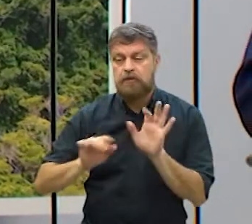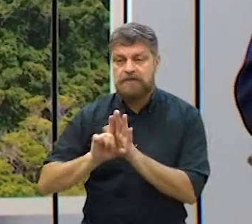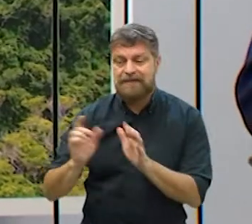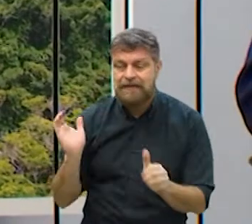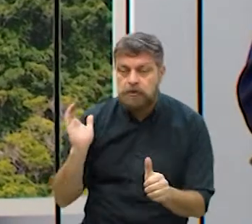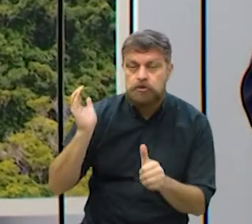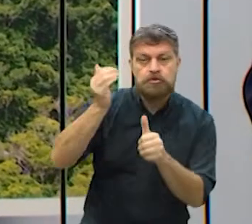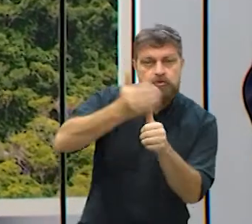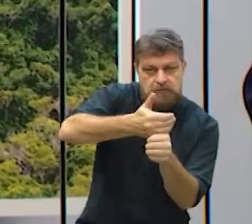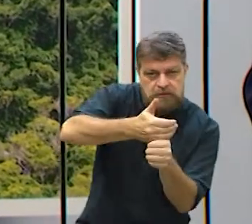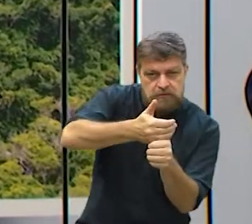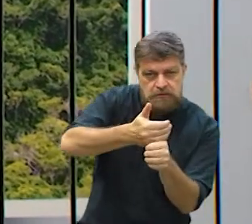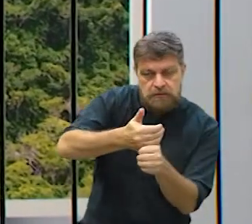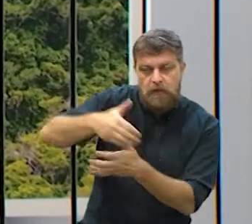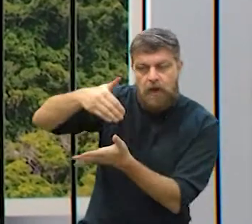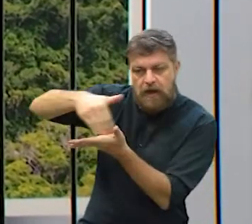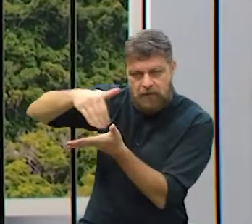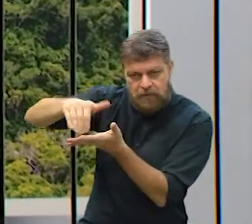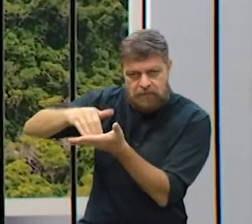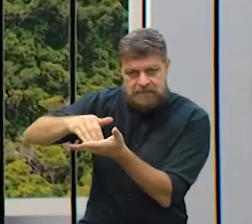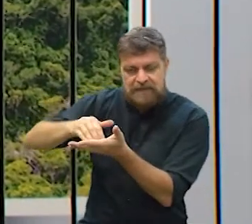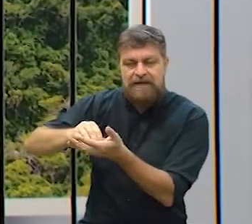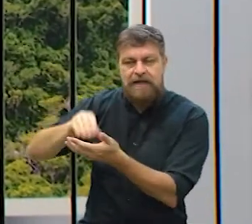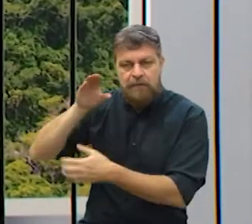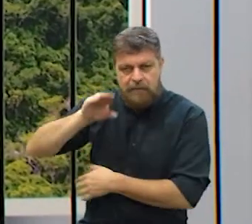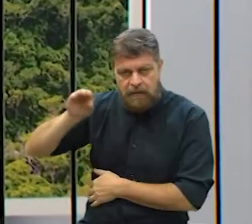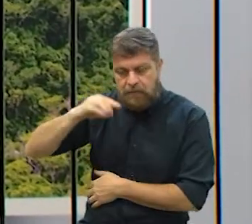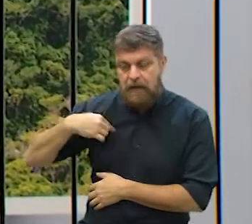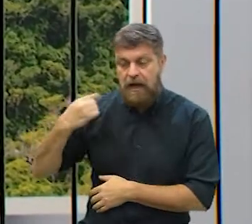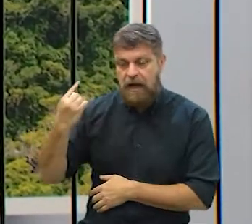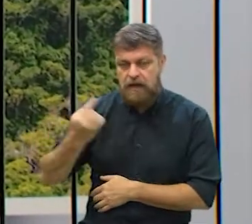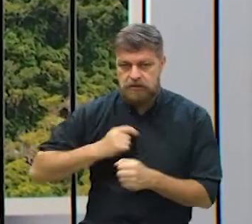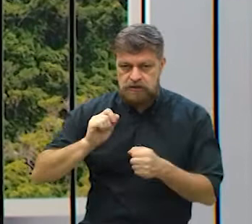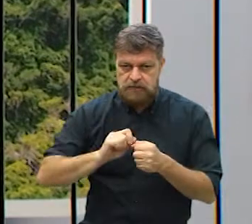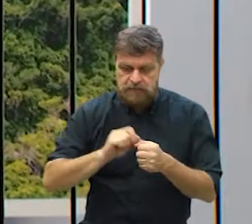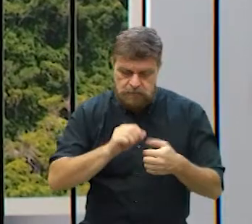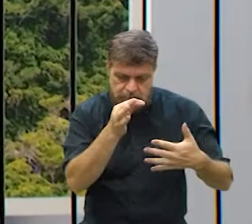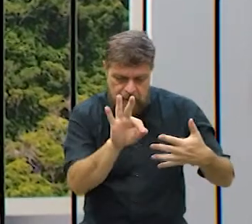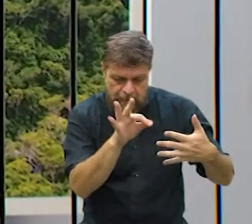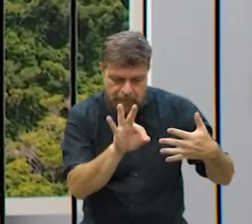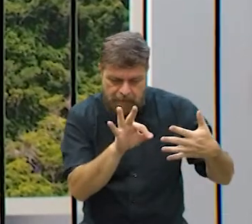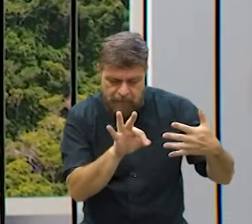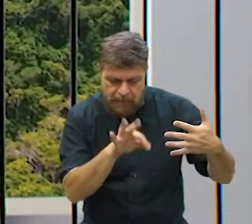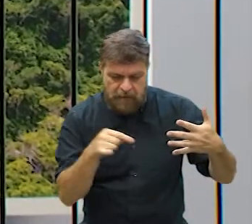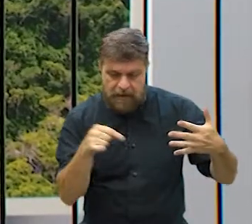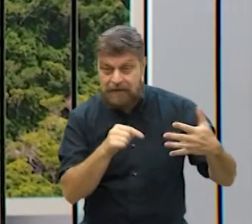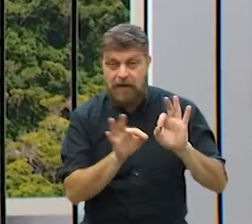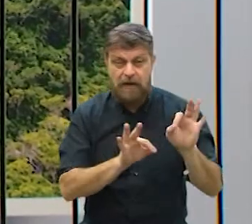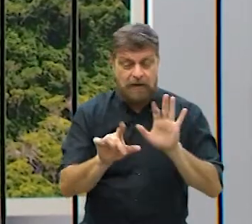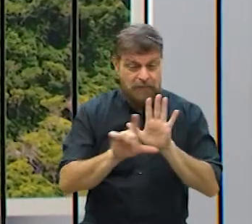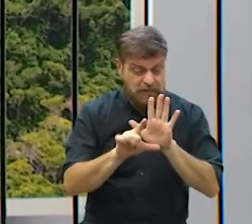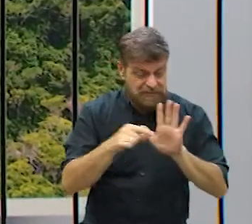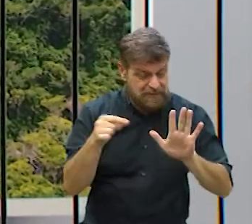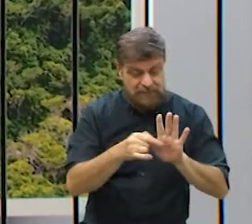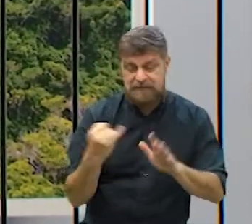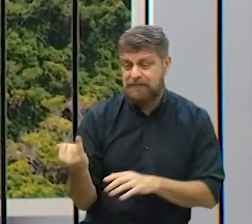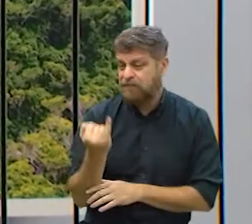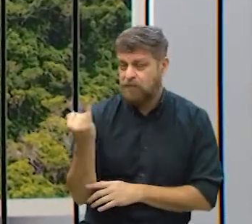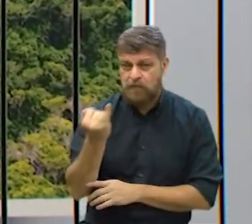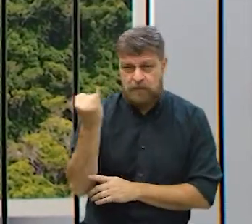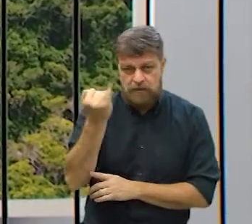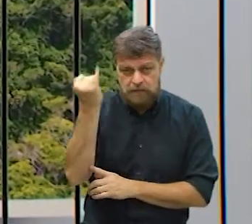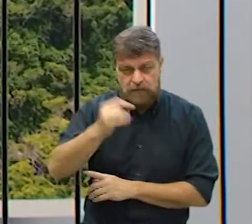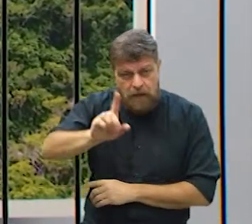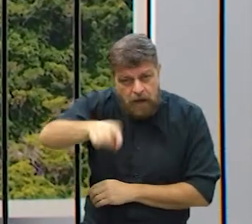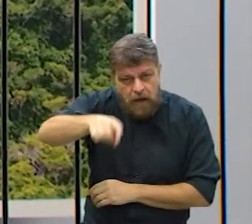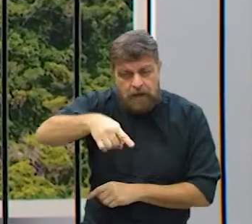substitutivo, conforme anunciou o secretário Arli, porque nós fizemos um aprimoramento. E esse projeto será muito importante, porque